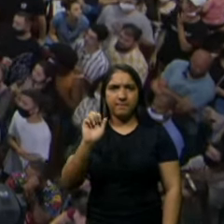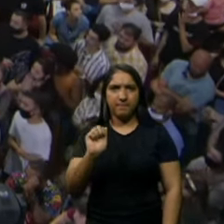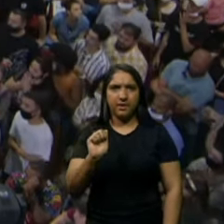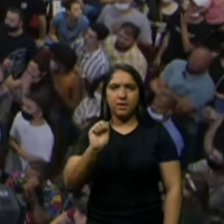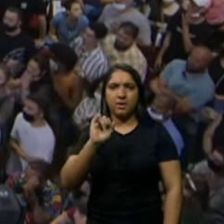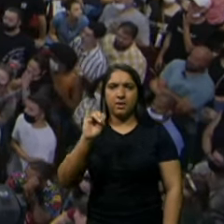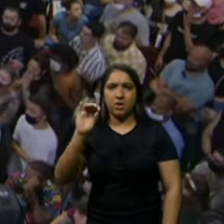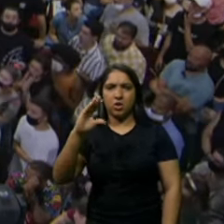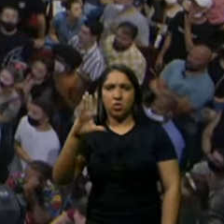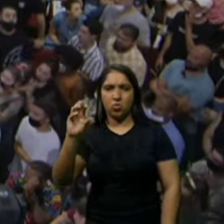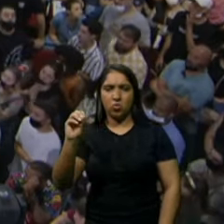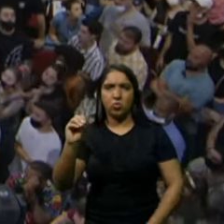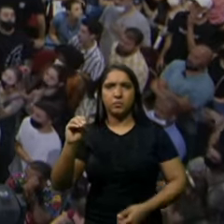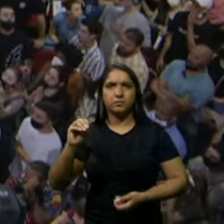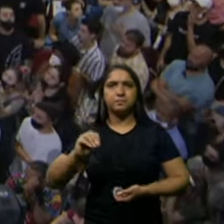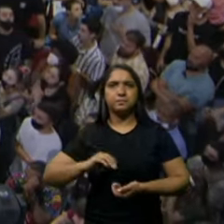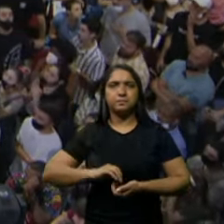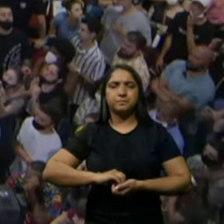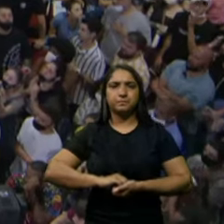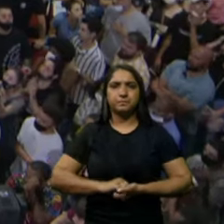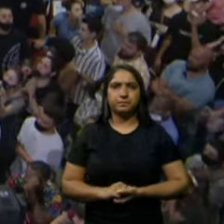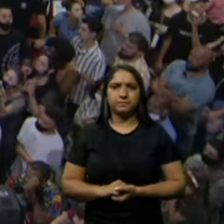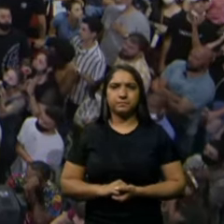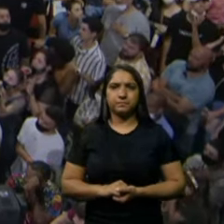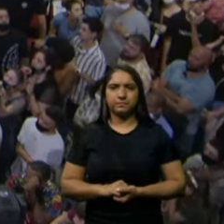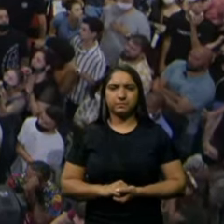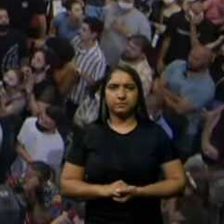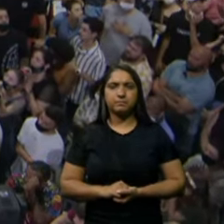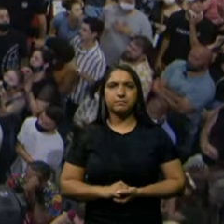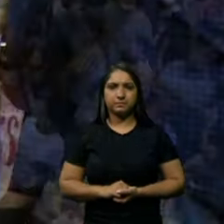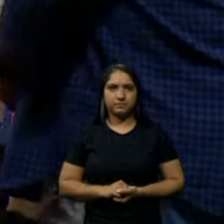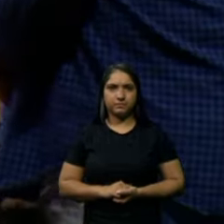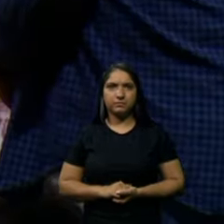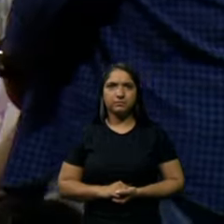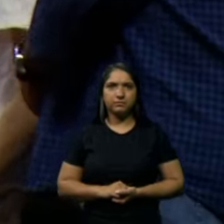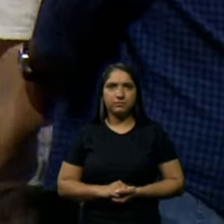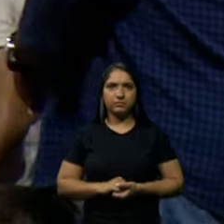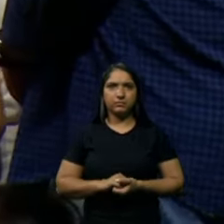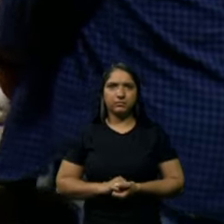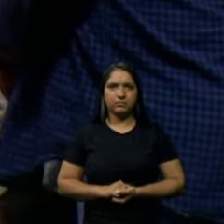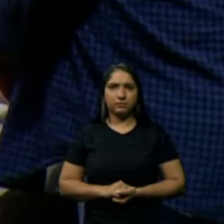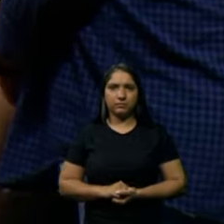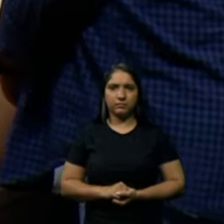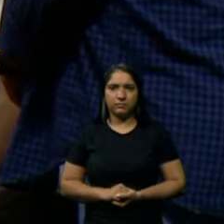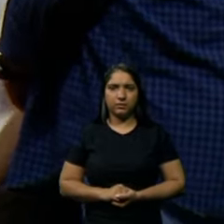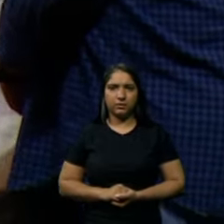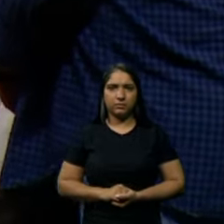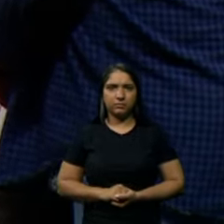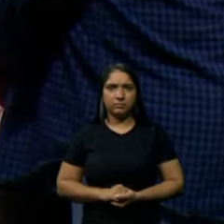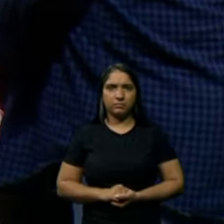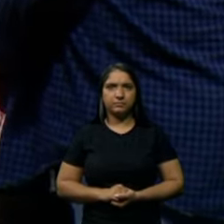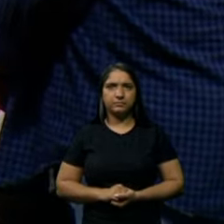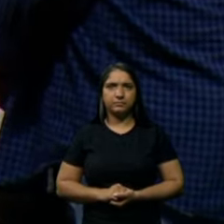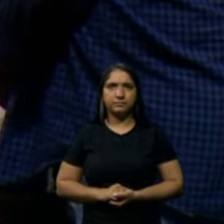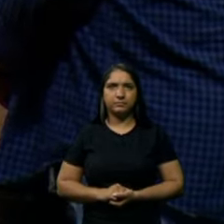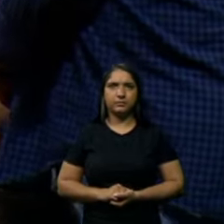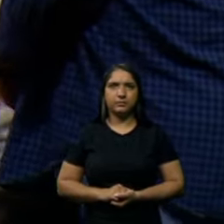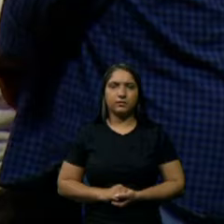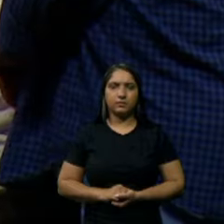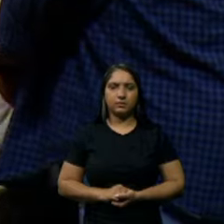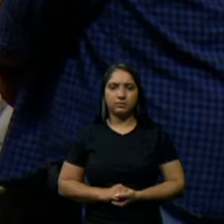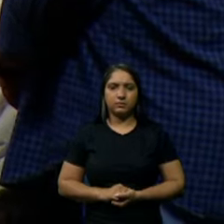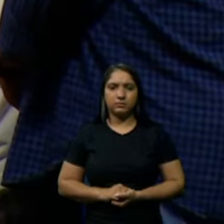a Avenida estava chamarem e que dá até amarrar tava mal terra e a ser é tão